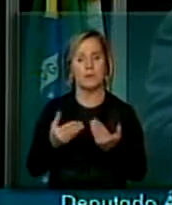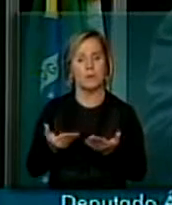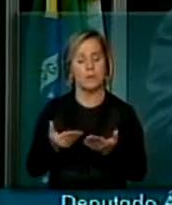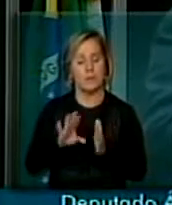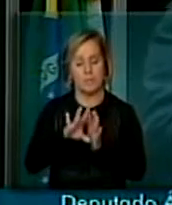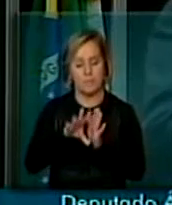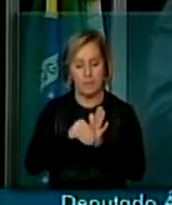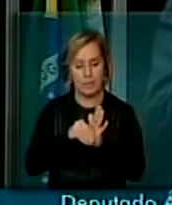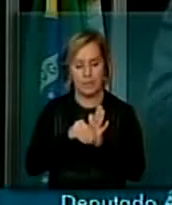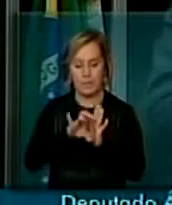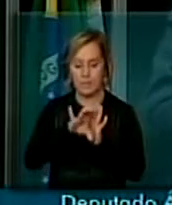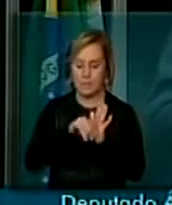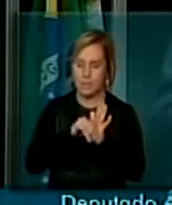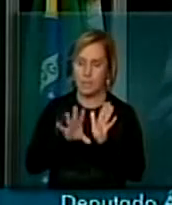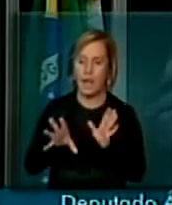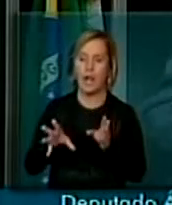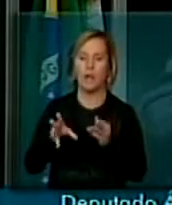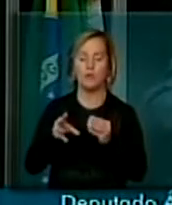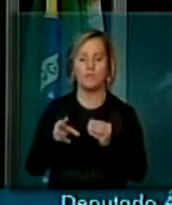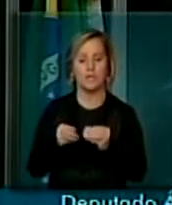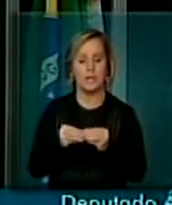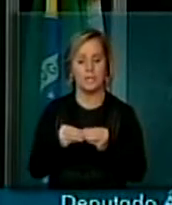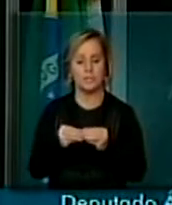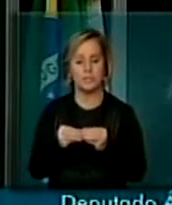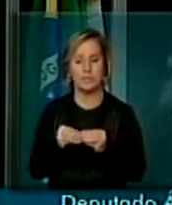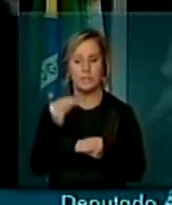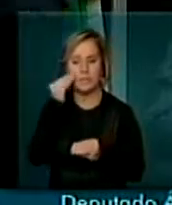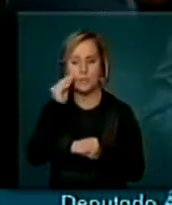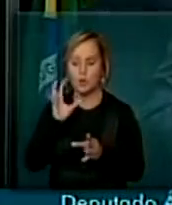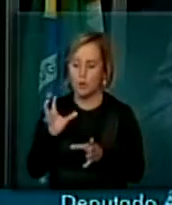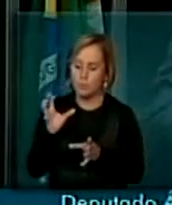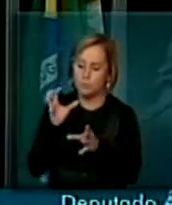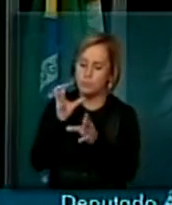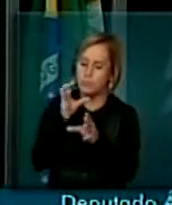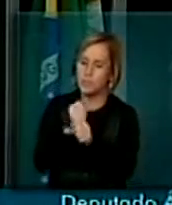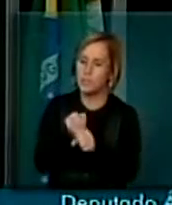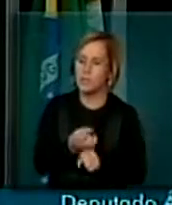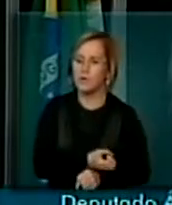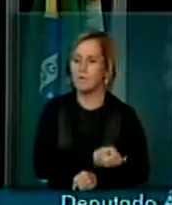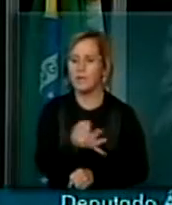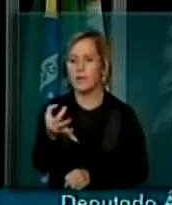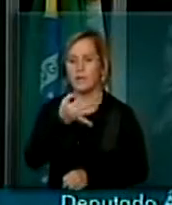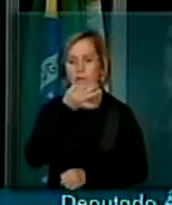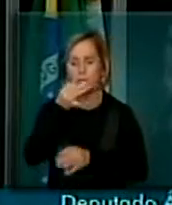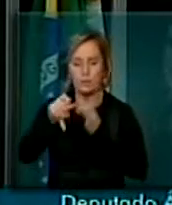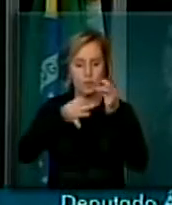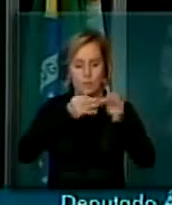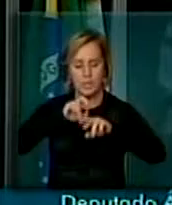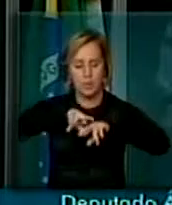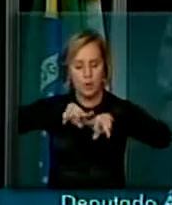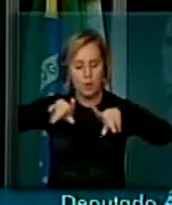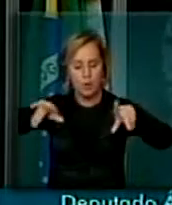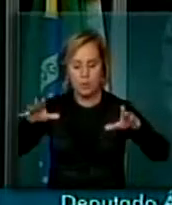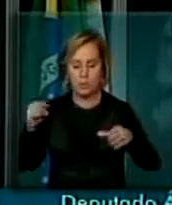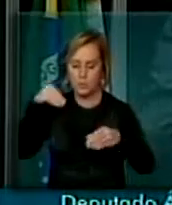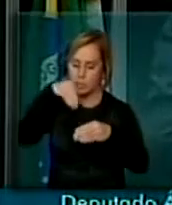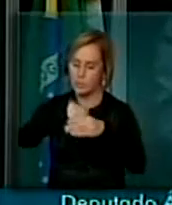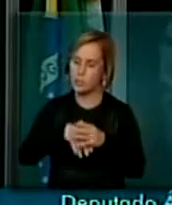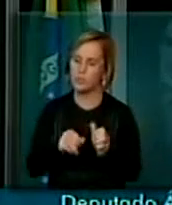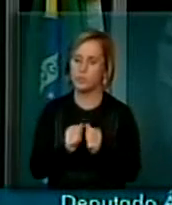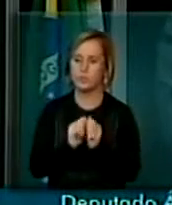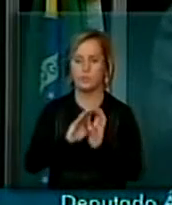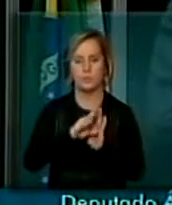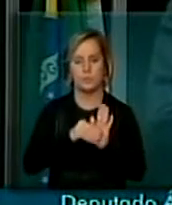já diz, é uma emenda que procurou aglutinar as diversas opiniões, as diversas tendências, e com isso